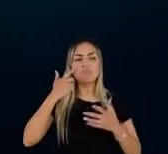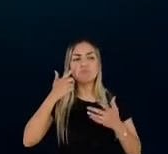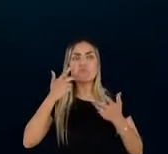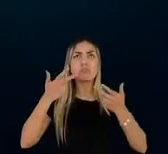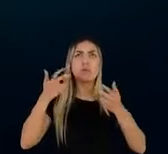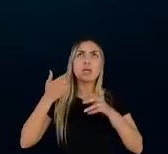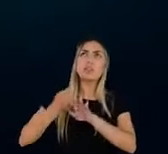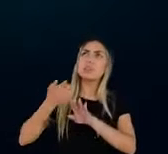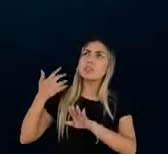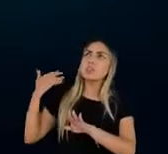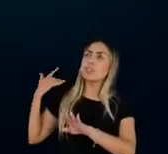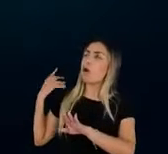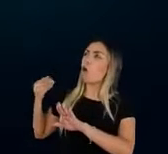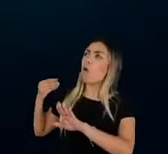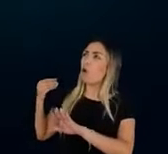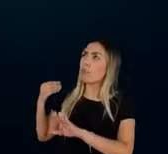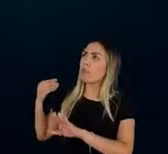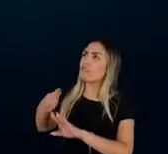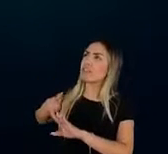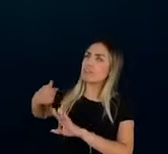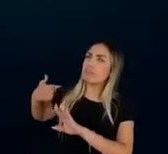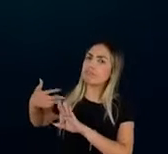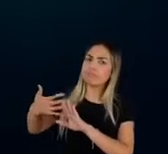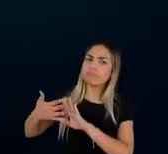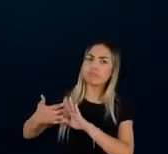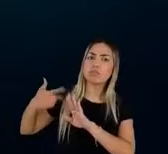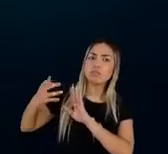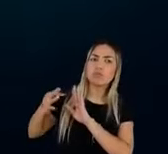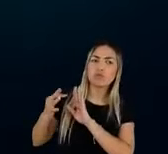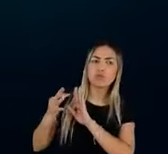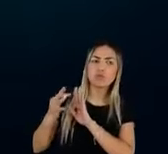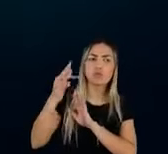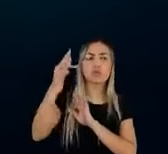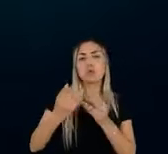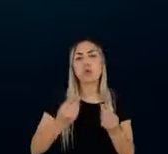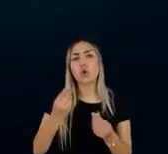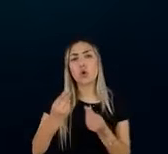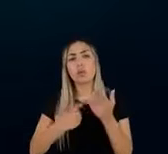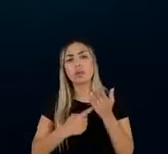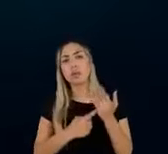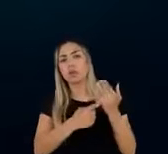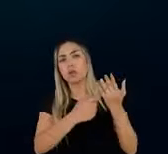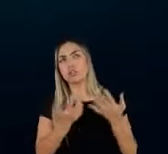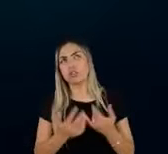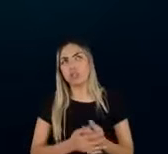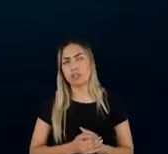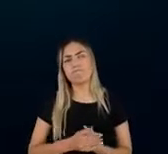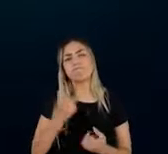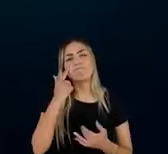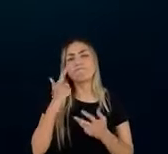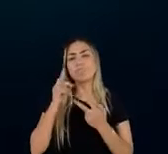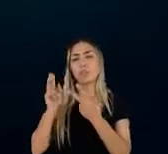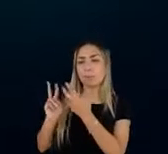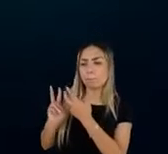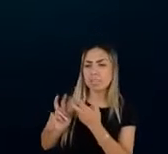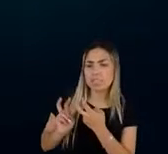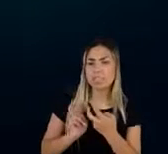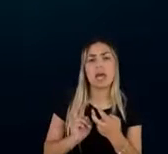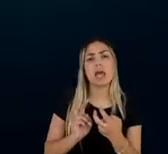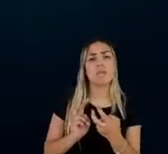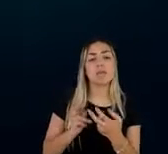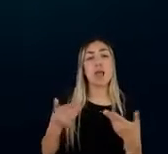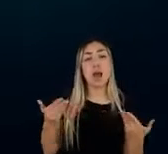viemos e Para onde vamos com relação à tecnologia Então vamos tentar só ver aqui de forma muito rápida Qual que é o